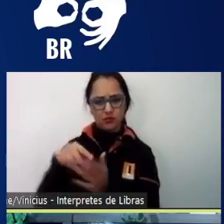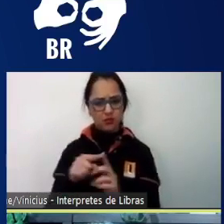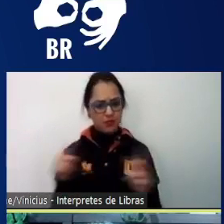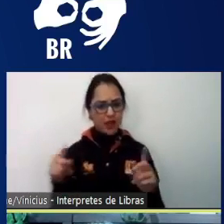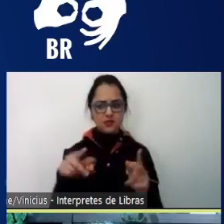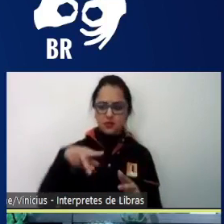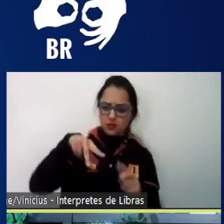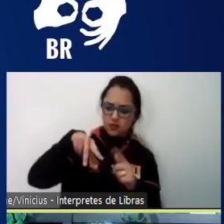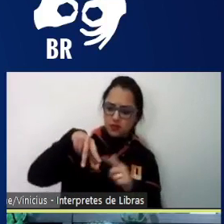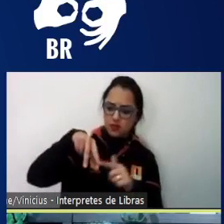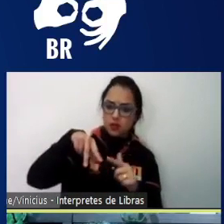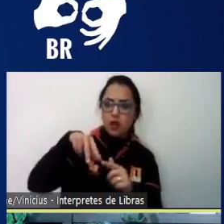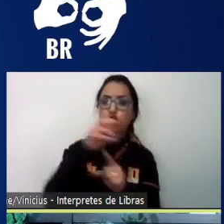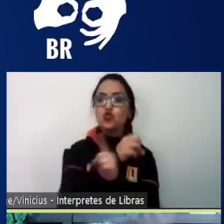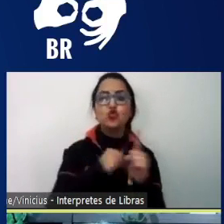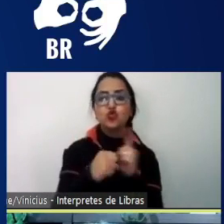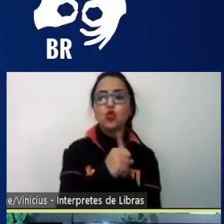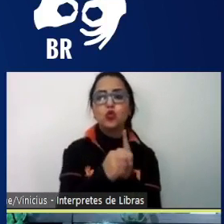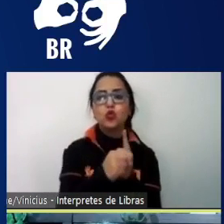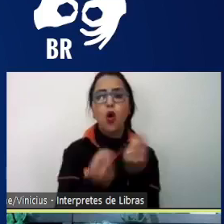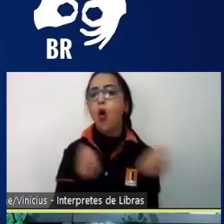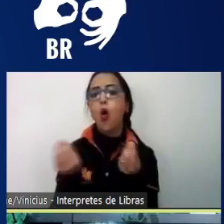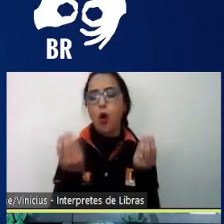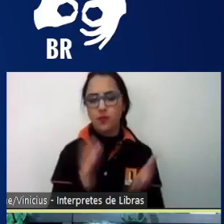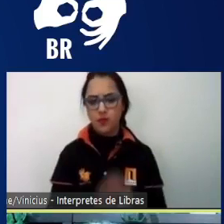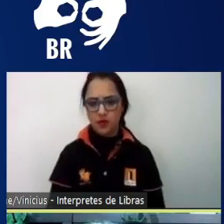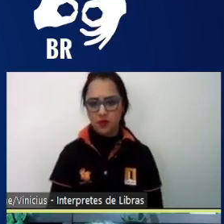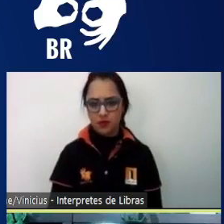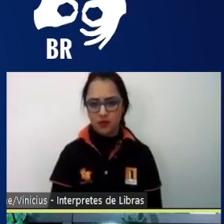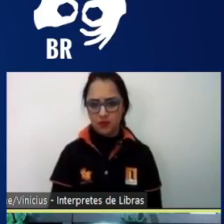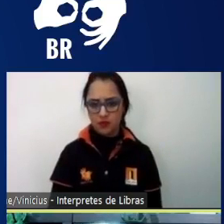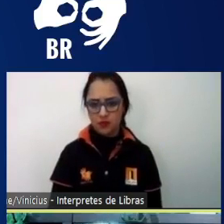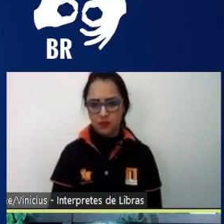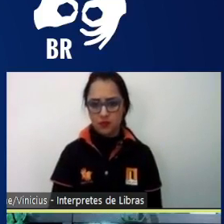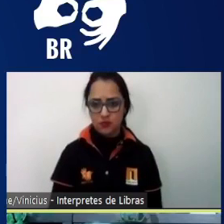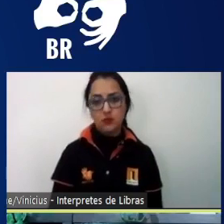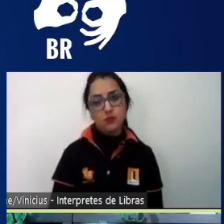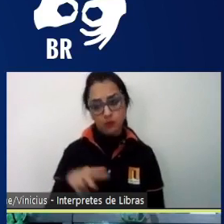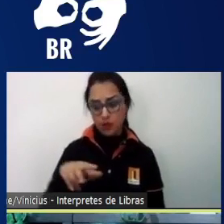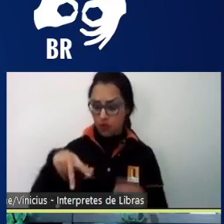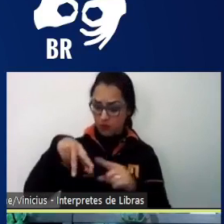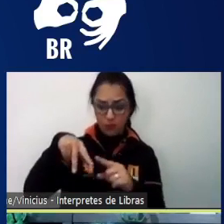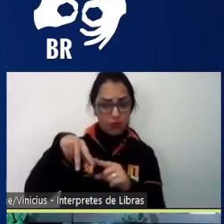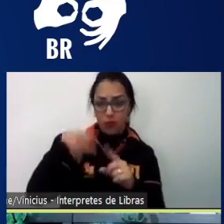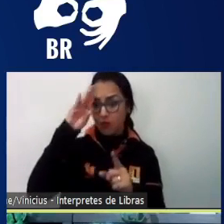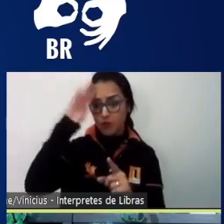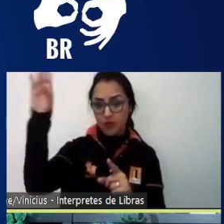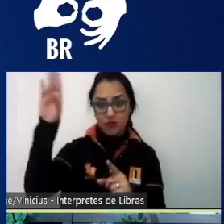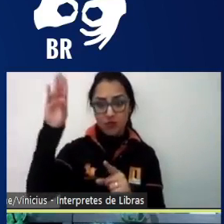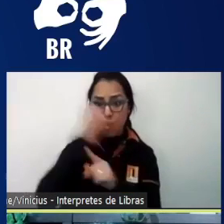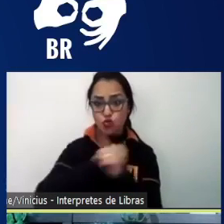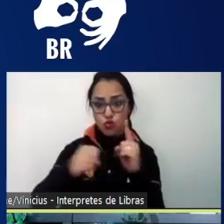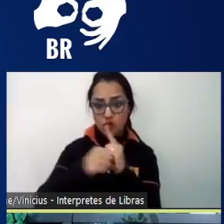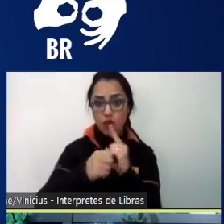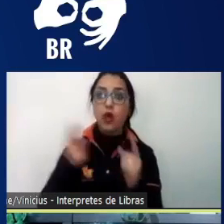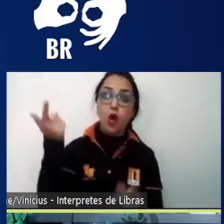sociais? Porque todos os outros são os resultados das relações sociais.